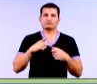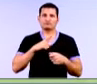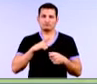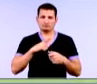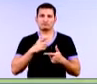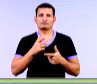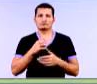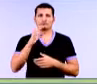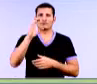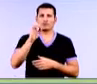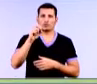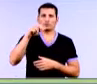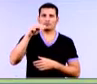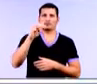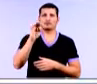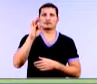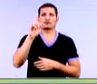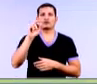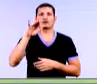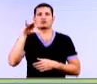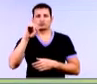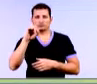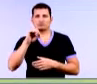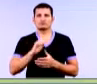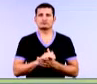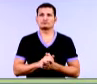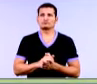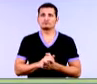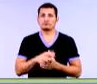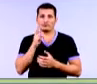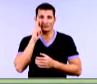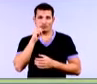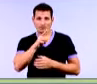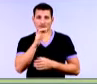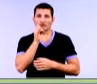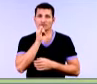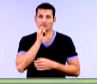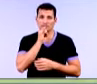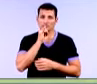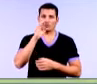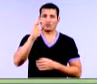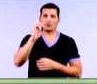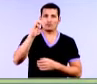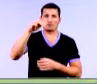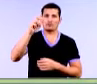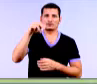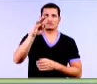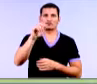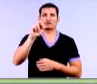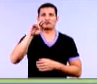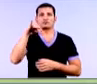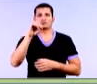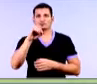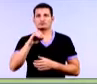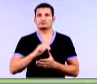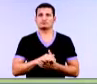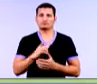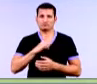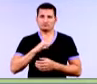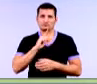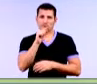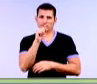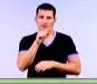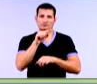saber o que foi feito. Olha um exemplo de código comentado. Temos aqui um